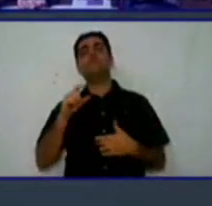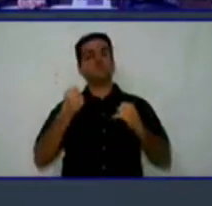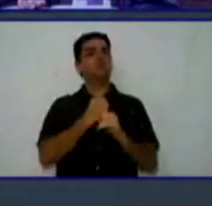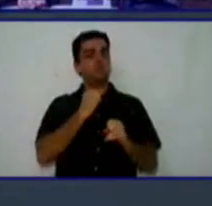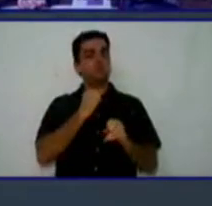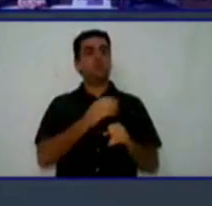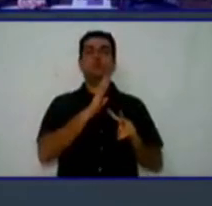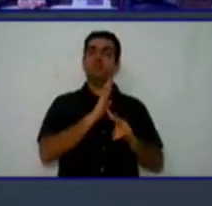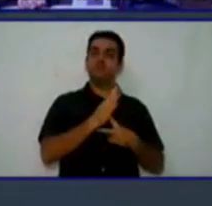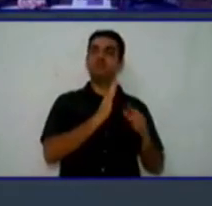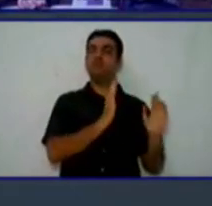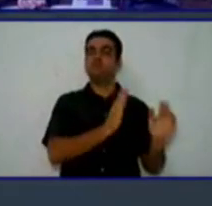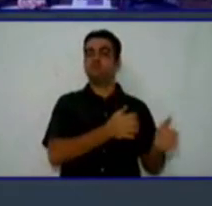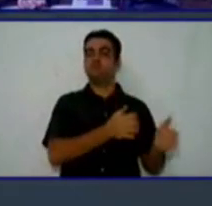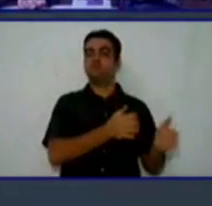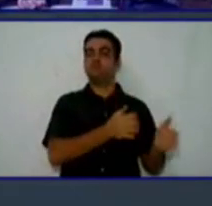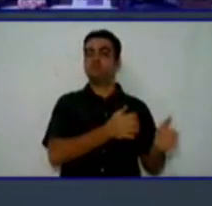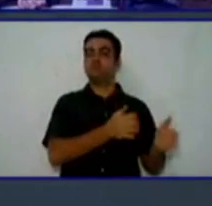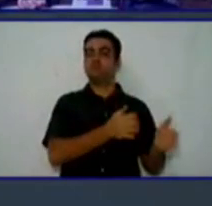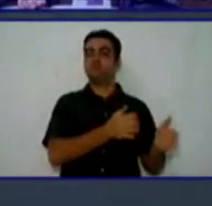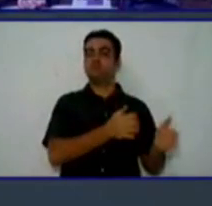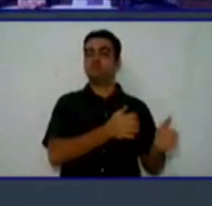partido, todo o empenho,